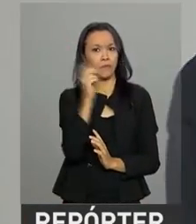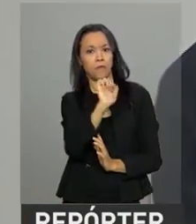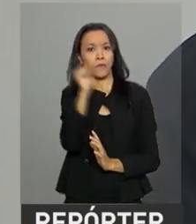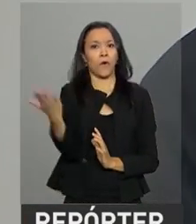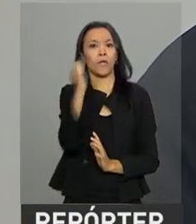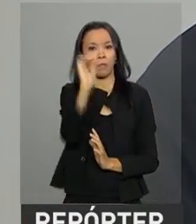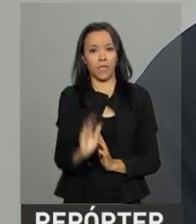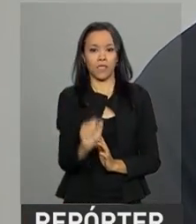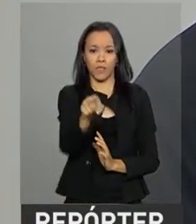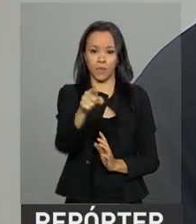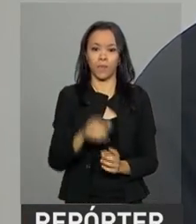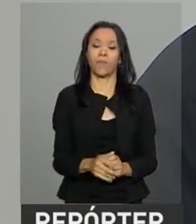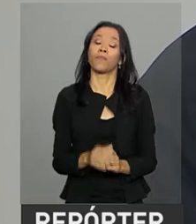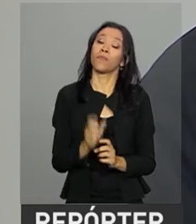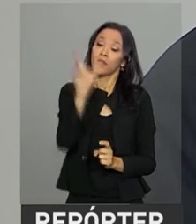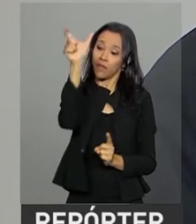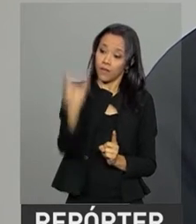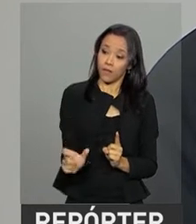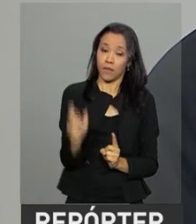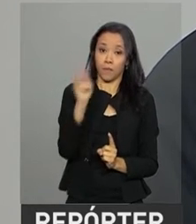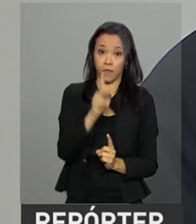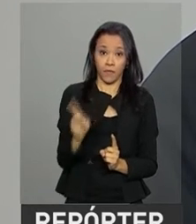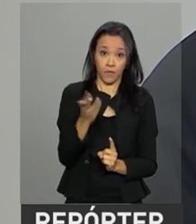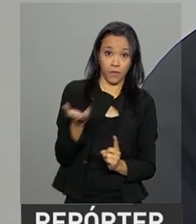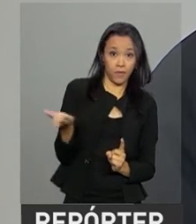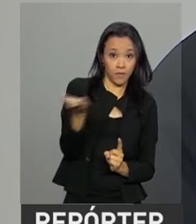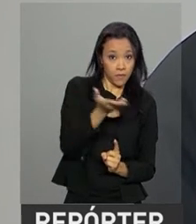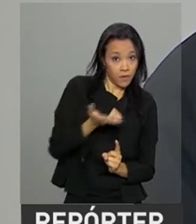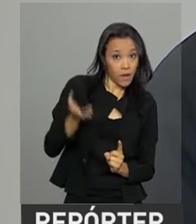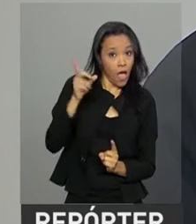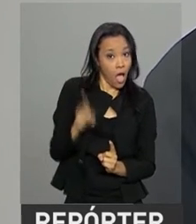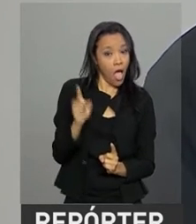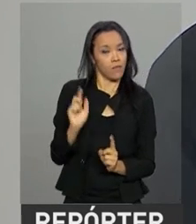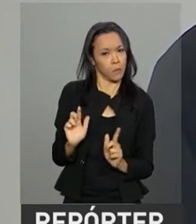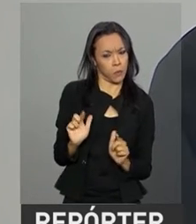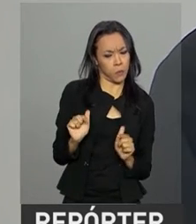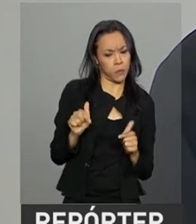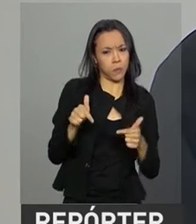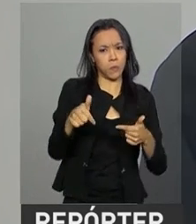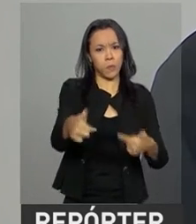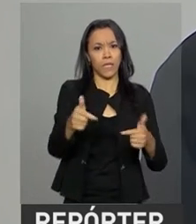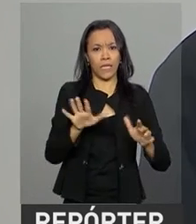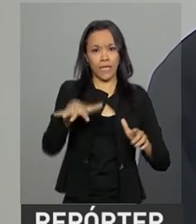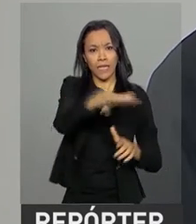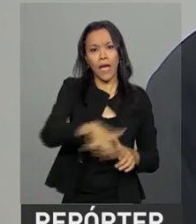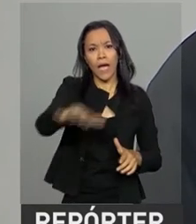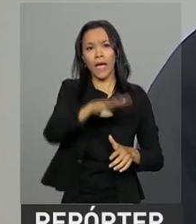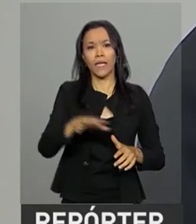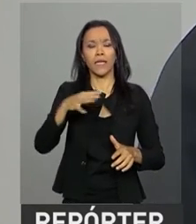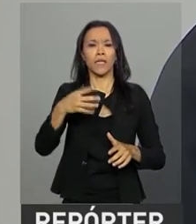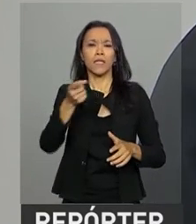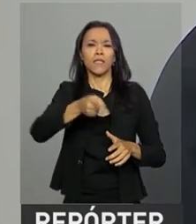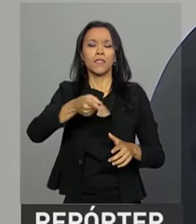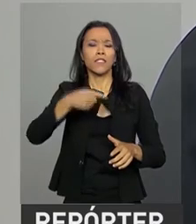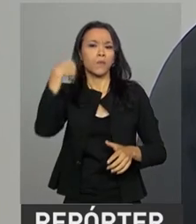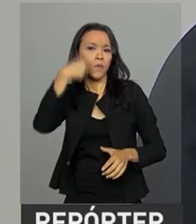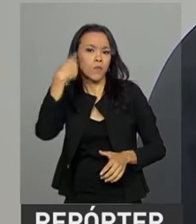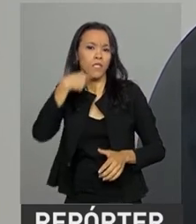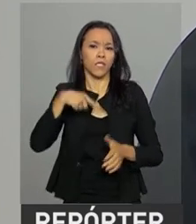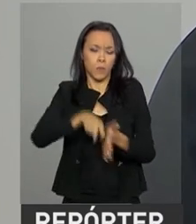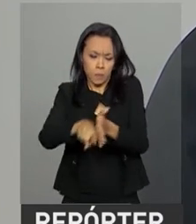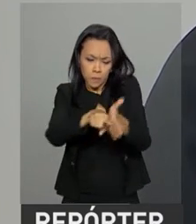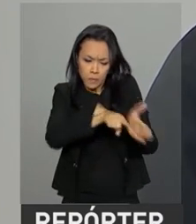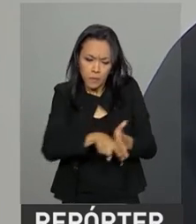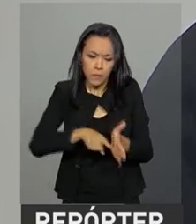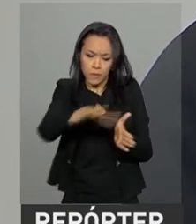professores são pessoas dedicadas a ciência jurídica mas pode verificar pela